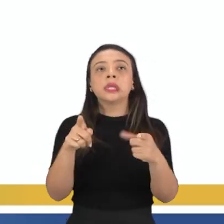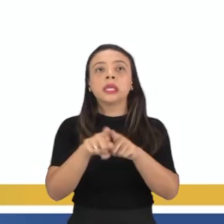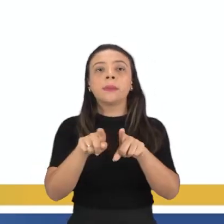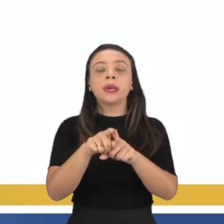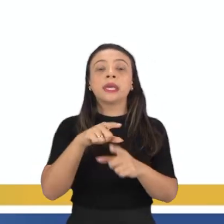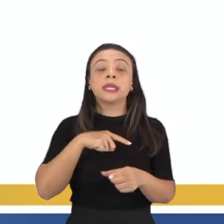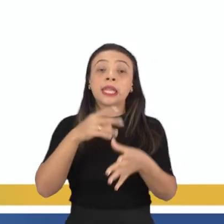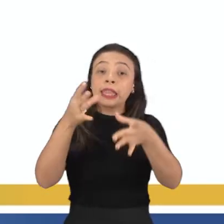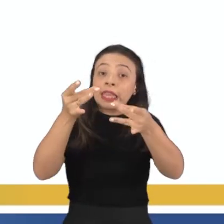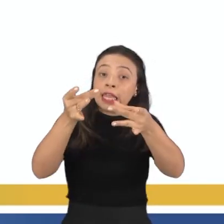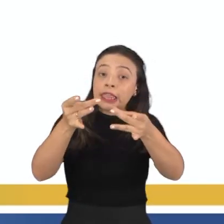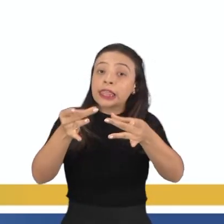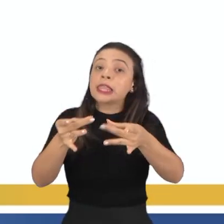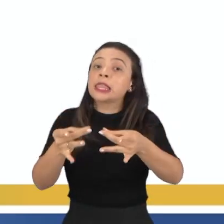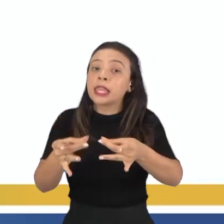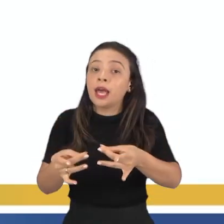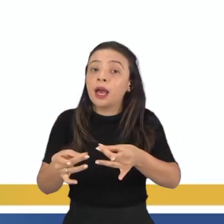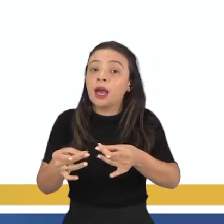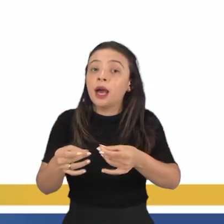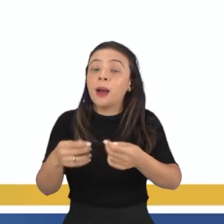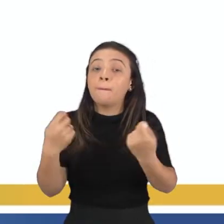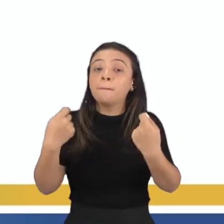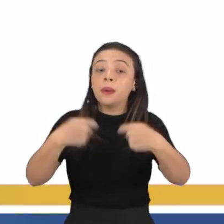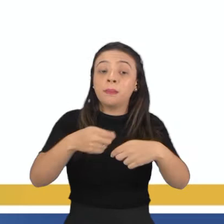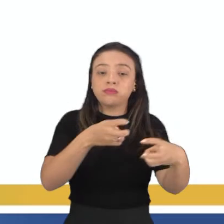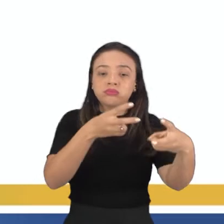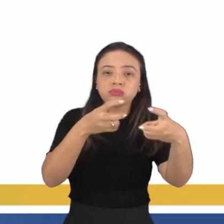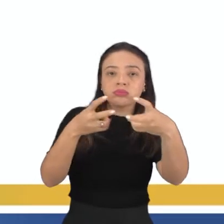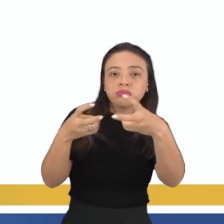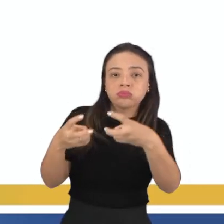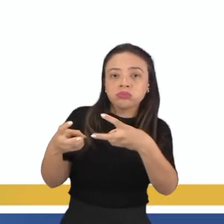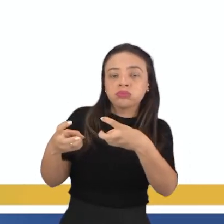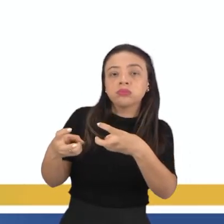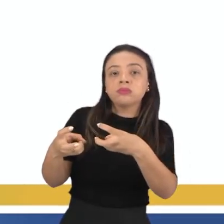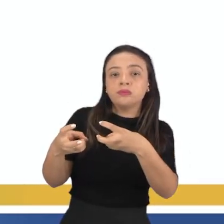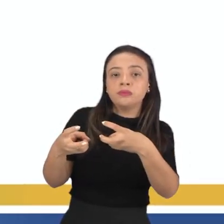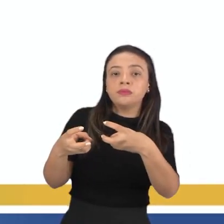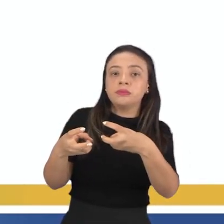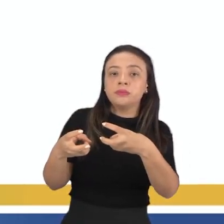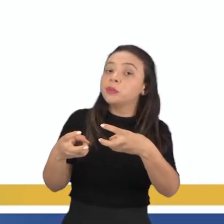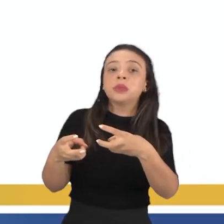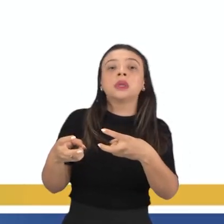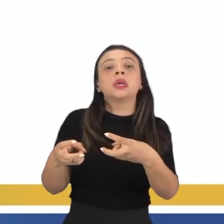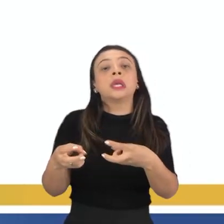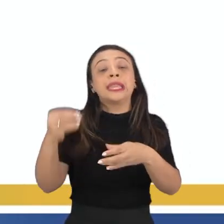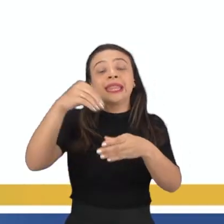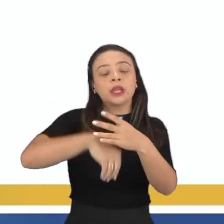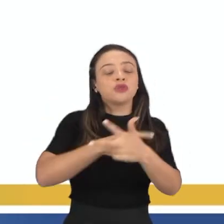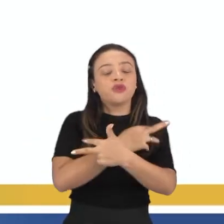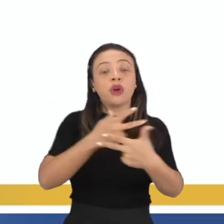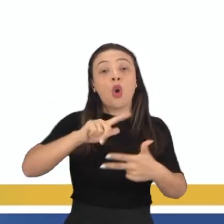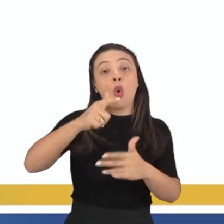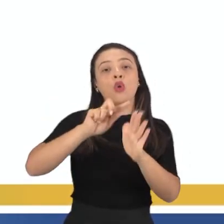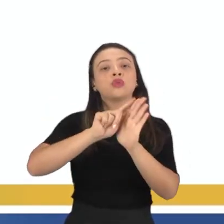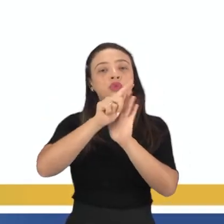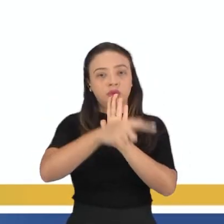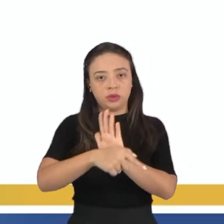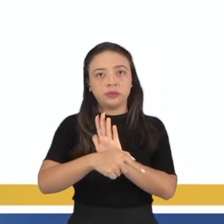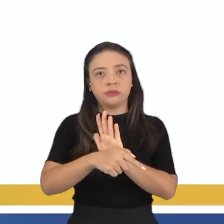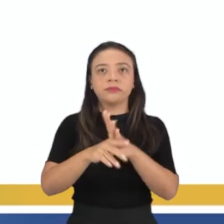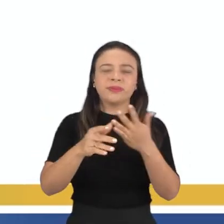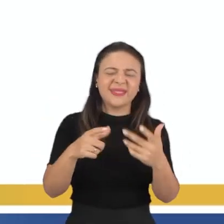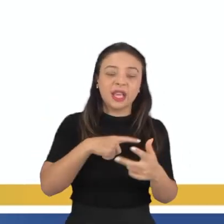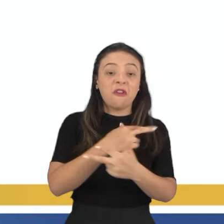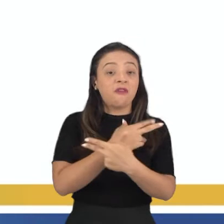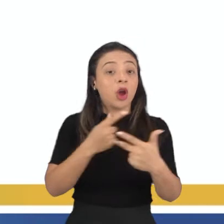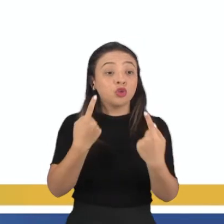possuem peculiaridades que nos permitem identificá-los e reconhecemos entre tantos outros gêneros embora